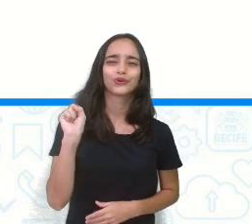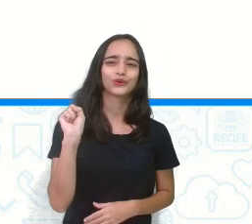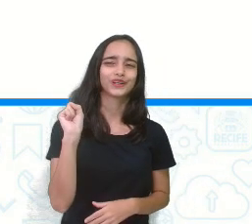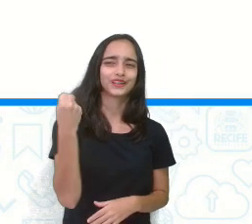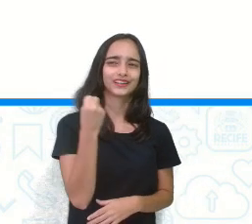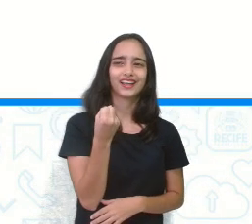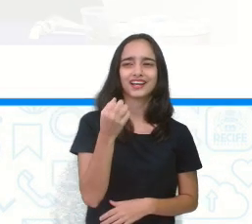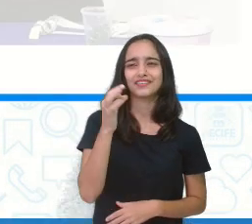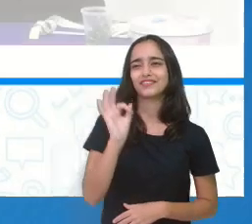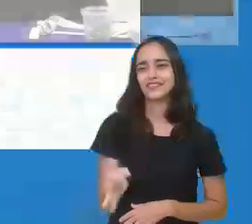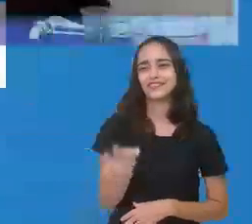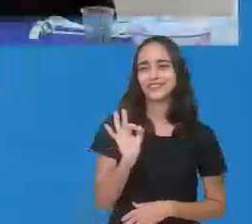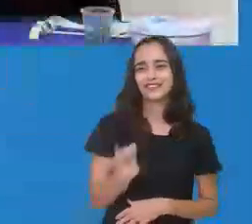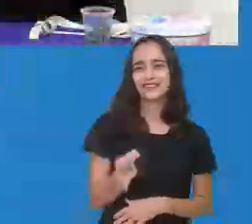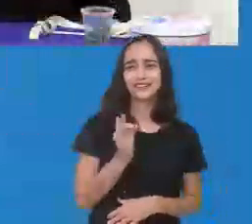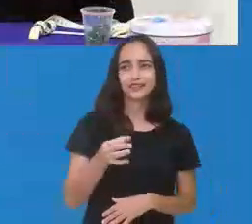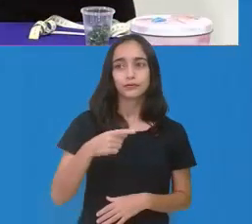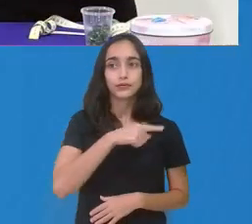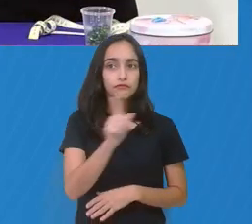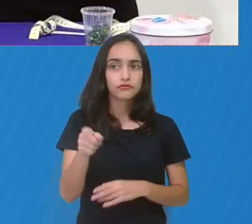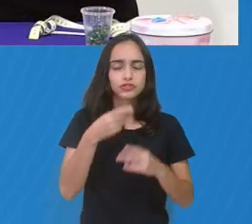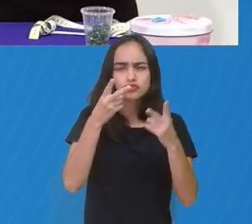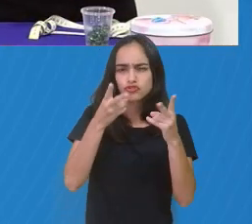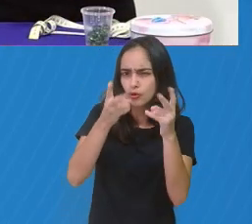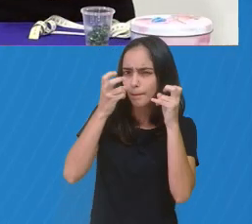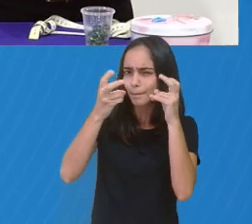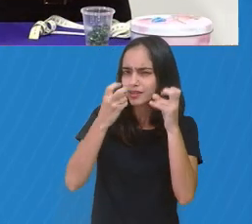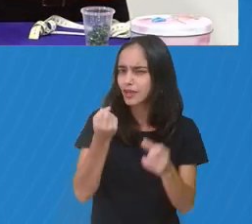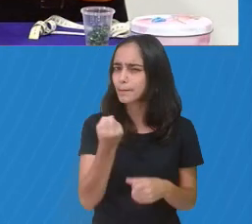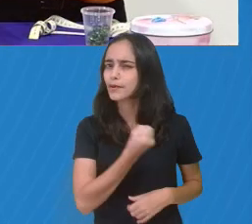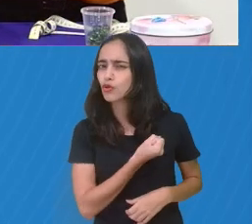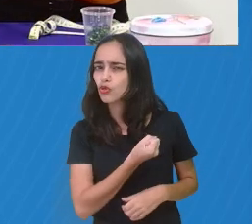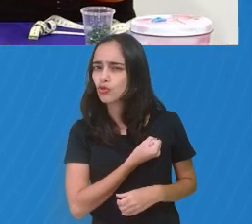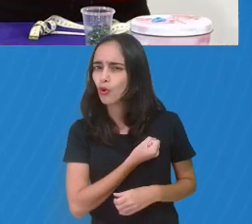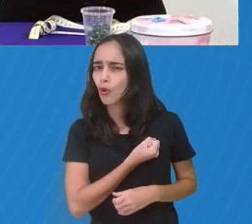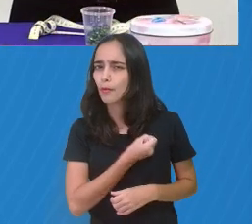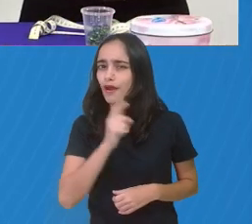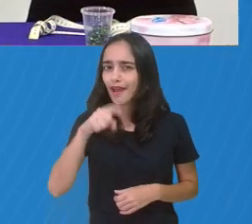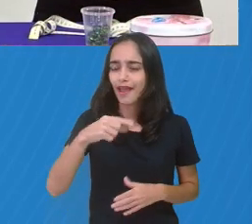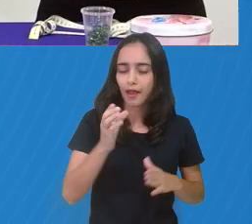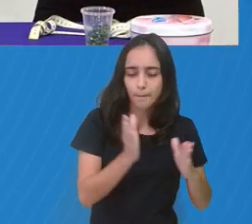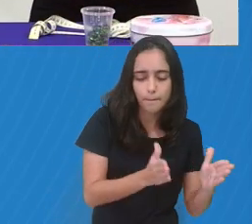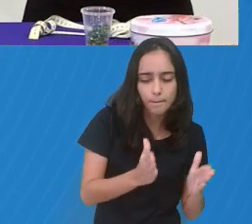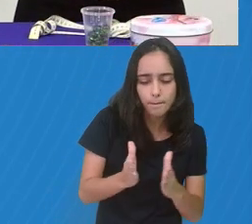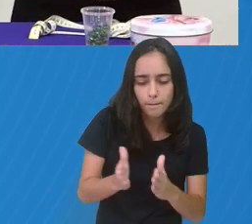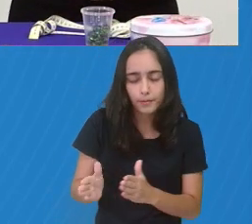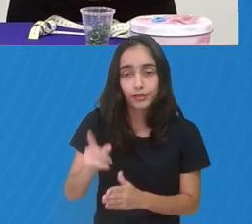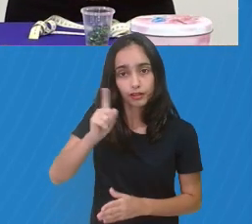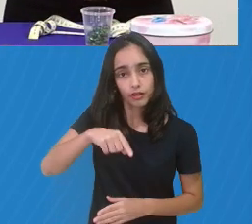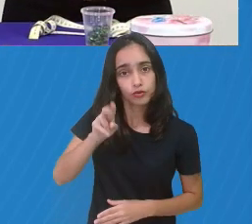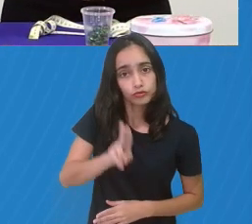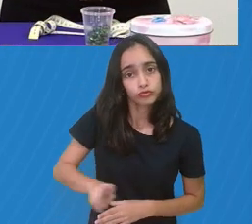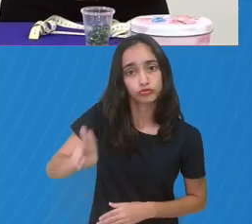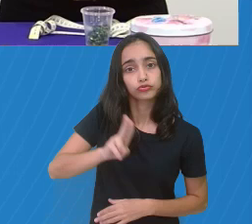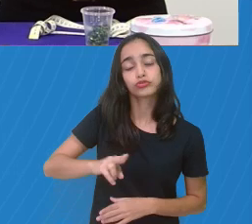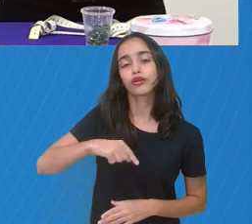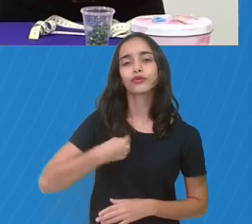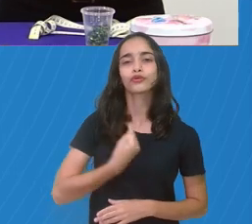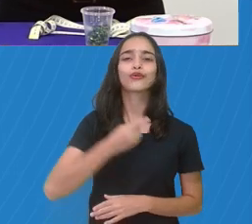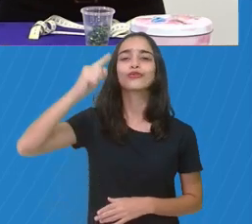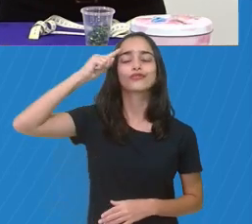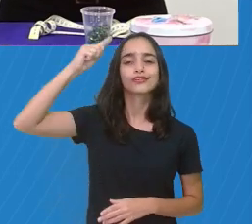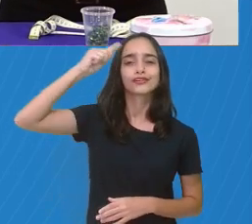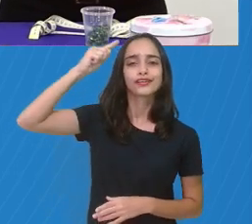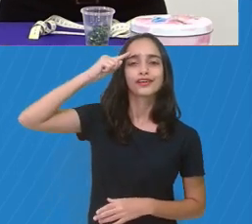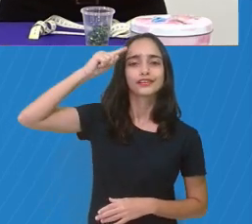andar. Isso mesmo. Percebam aí o número enquanto ordem, que ele é utilizado no nosso